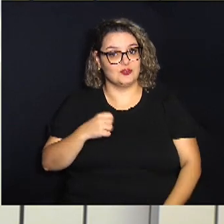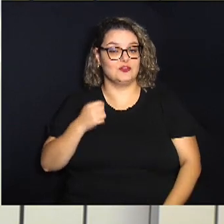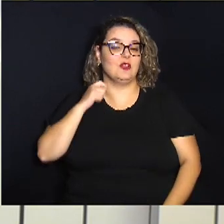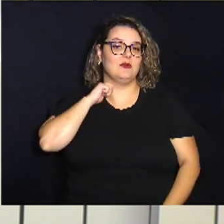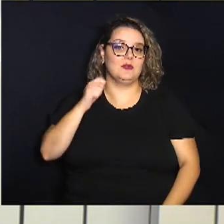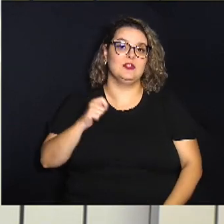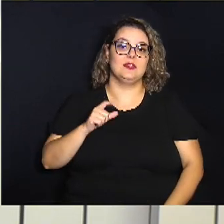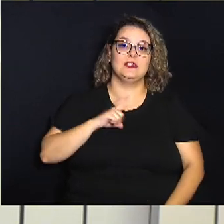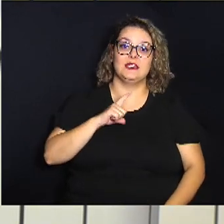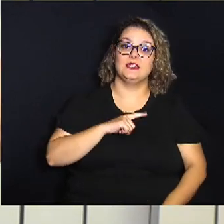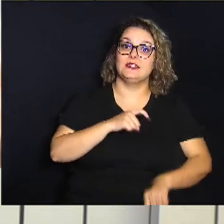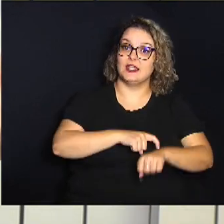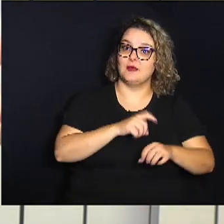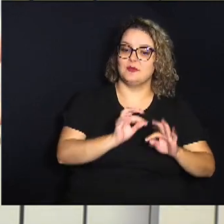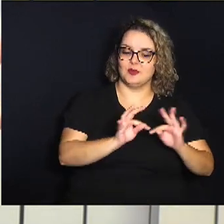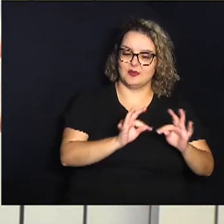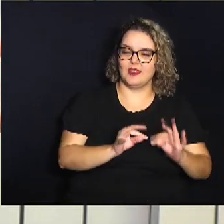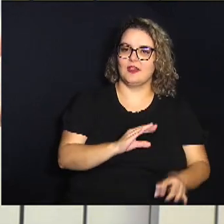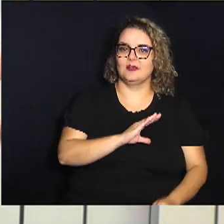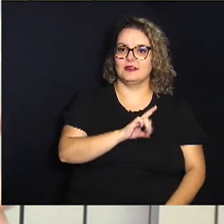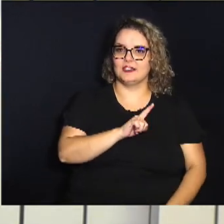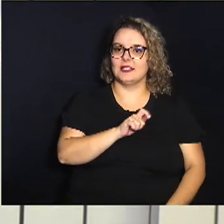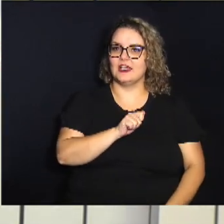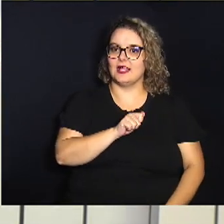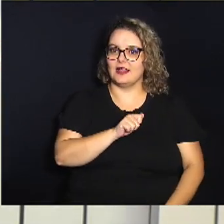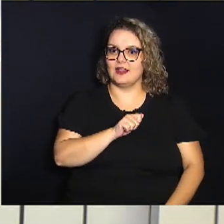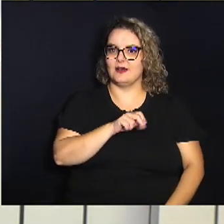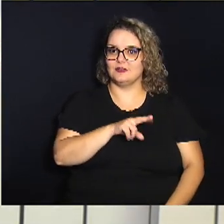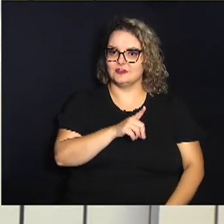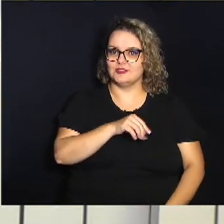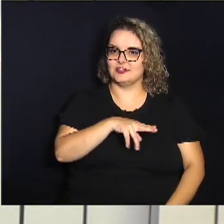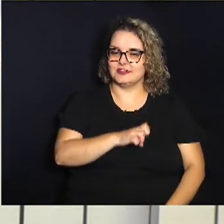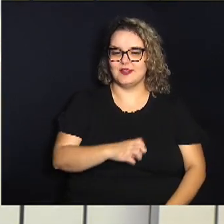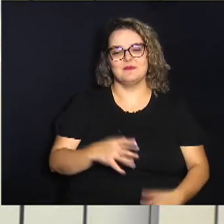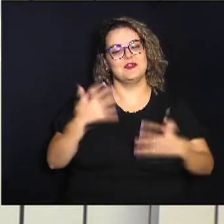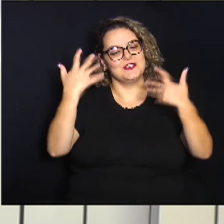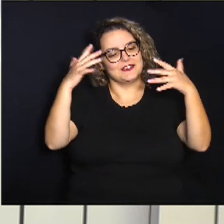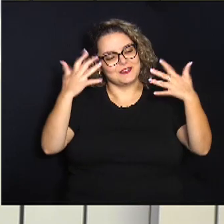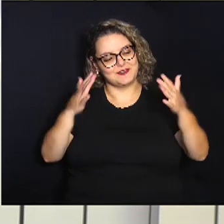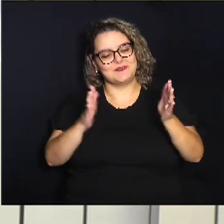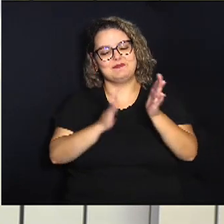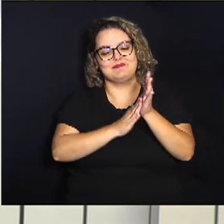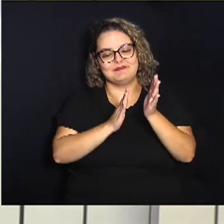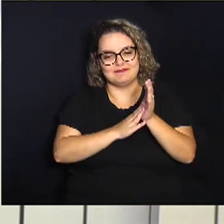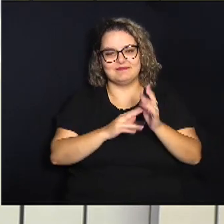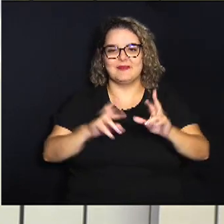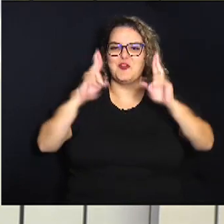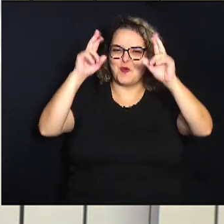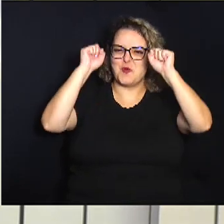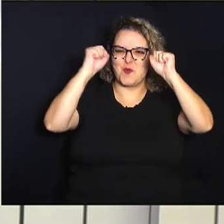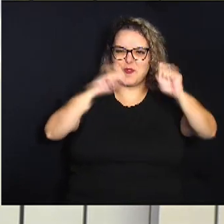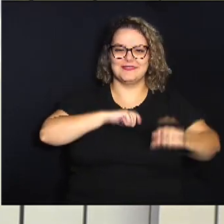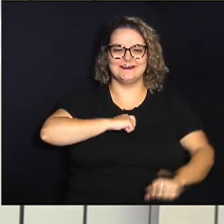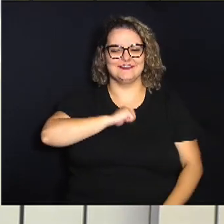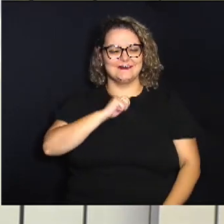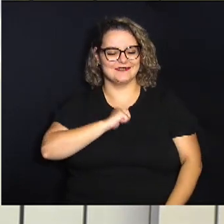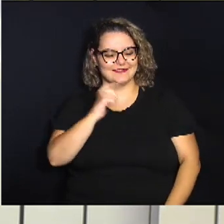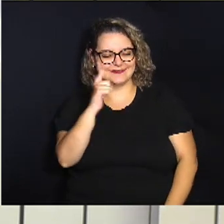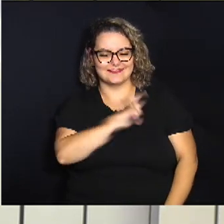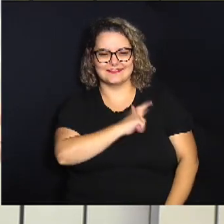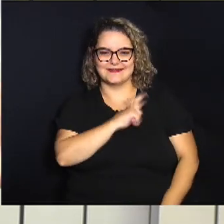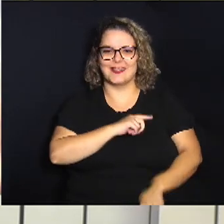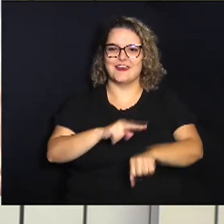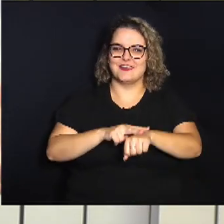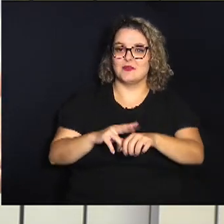Claudinei Oliveira trabalhar este elenco mas parabéns aí a torcida bulgrina por toda